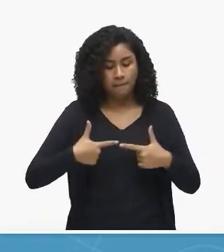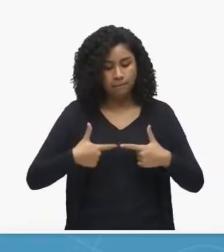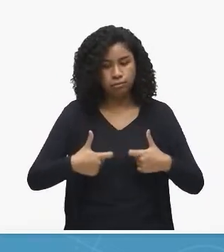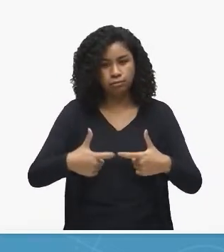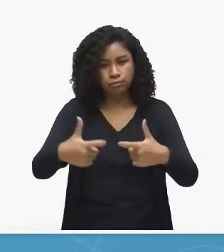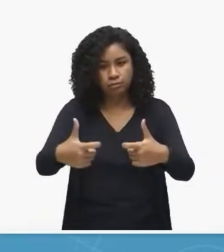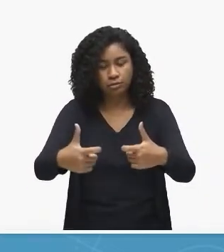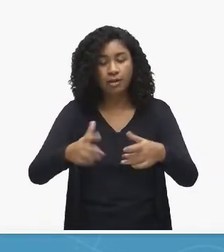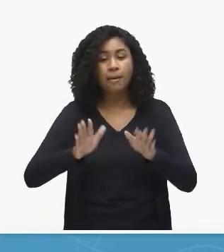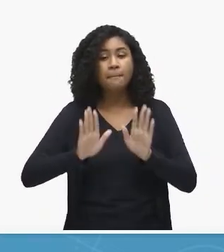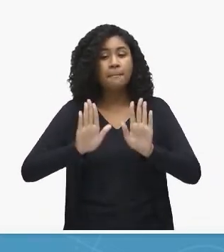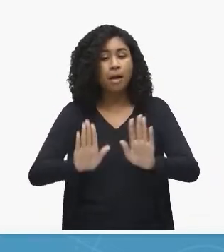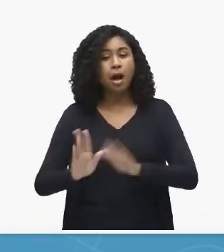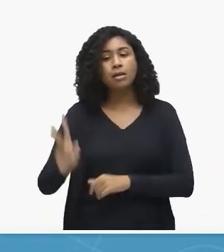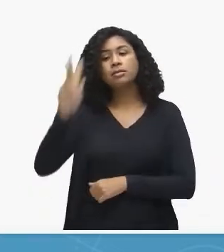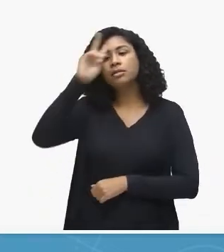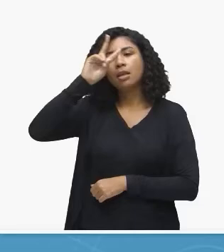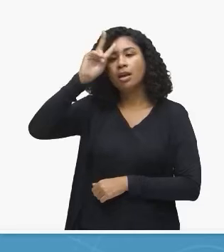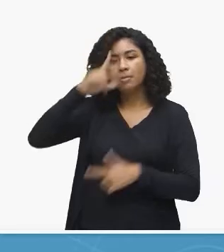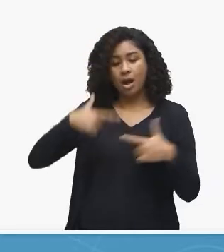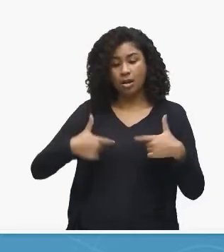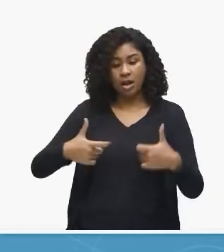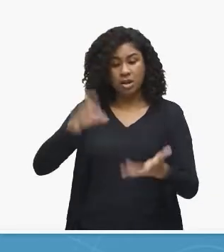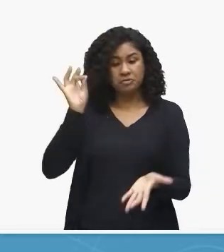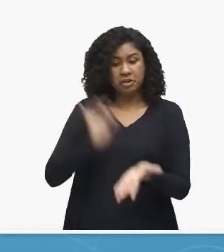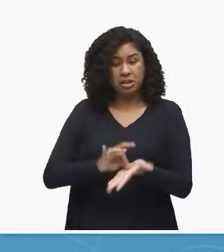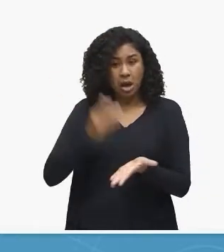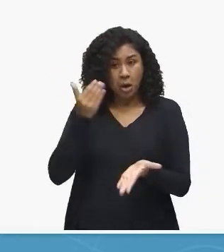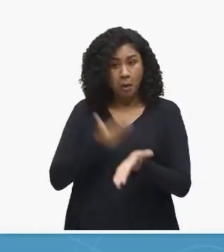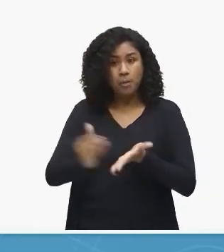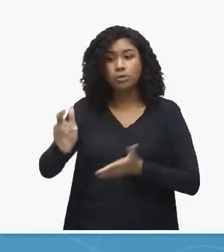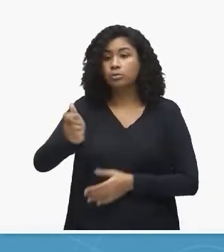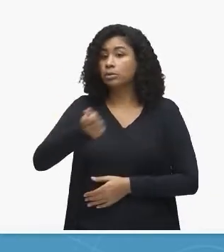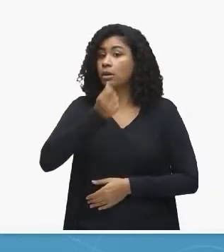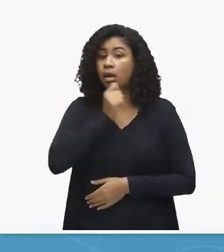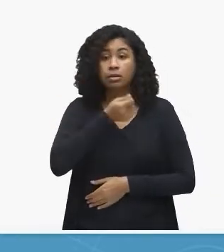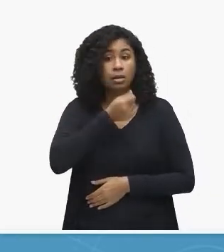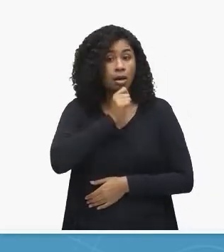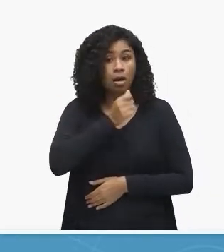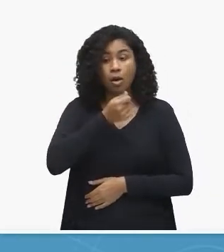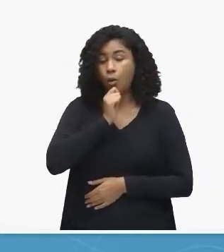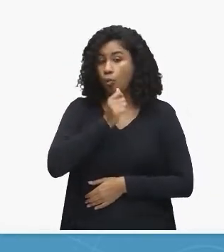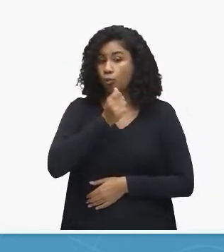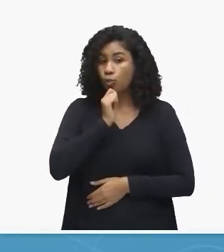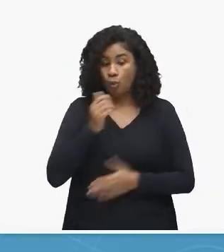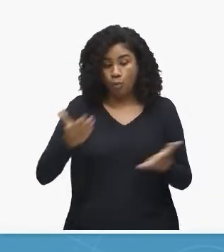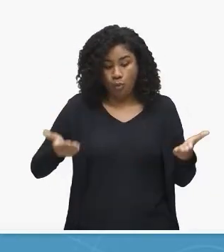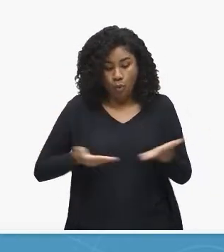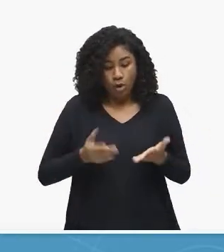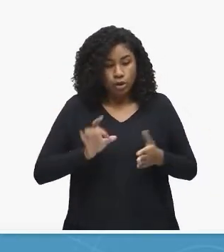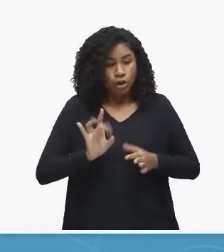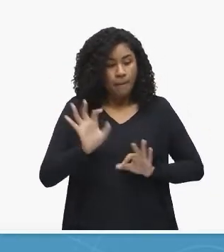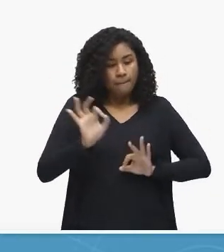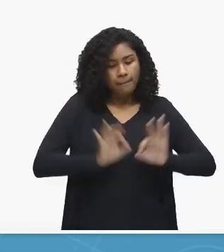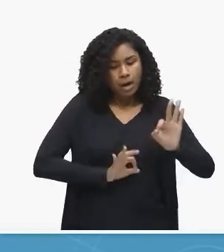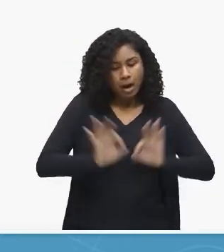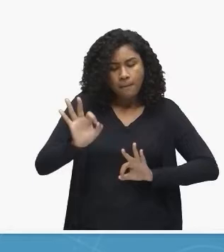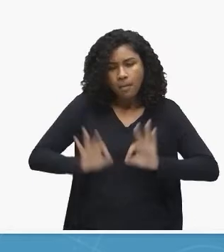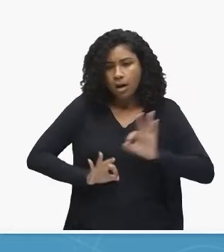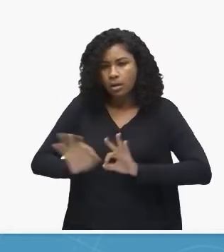Mas, lembrando, a guerra de fato não começou, né? Estamos aí naquele período de preparação, né? A